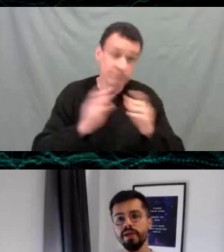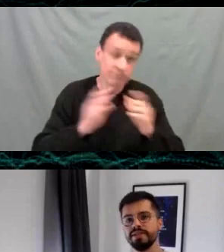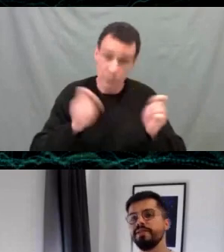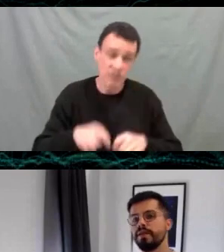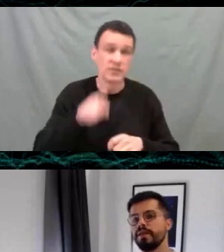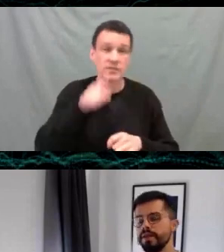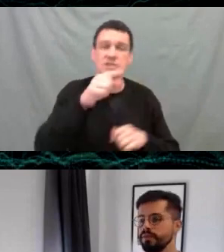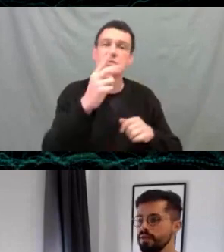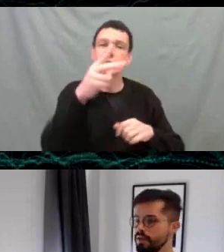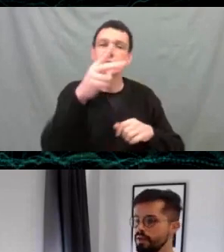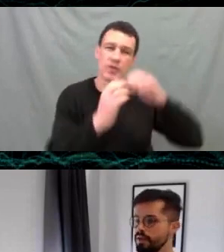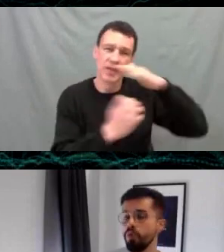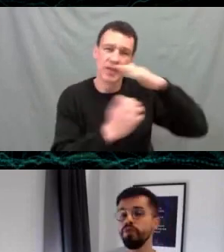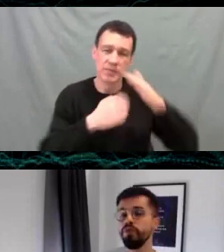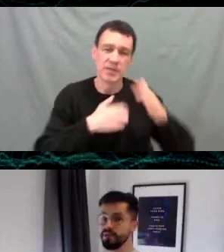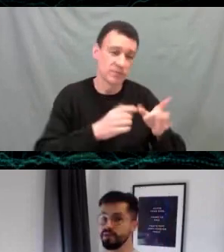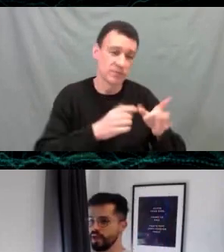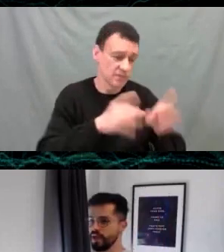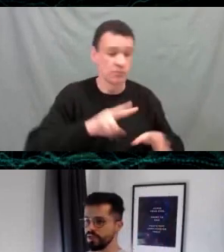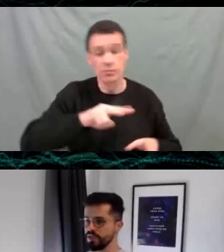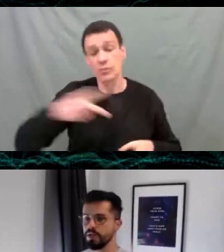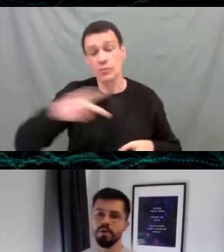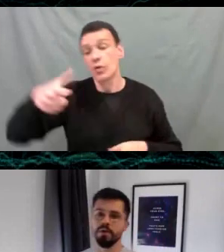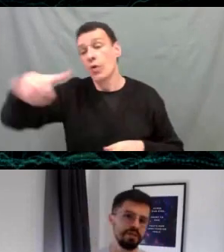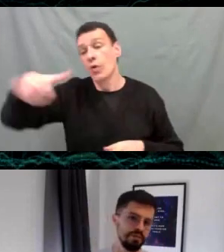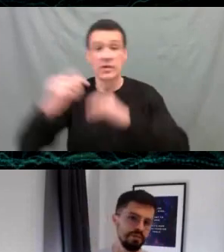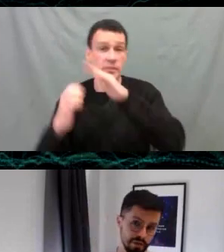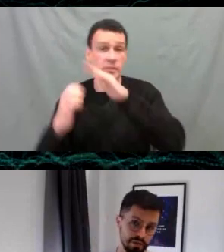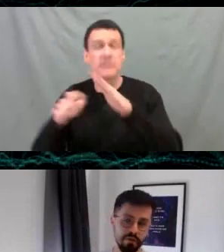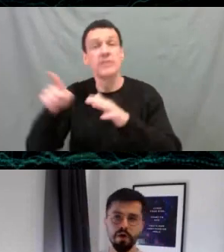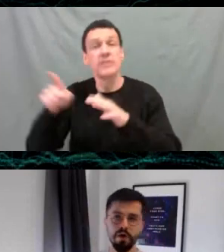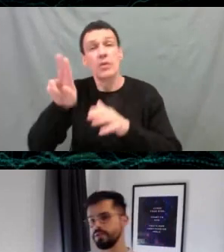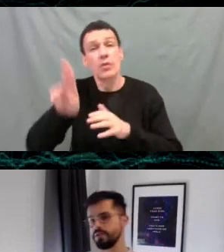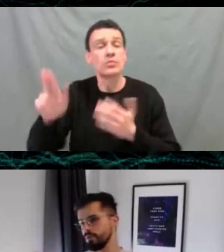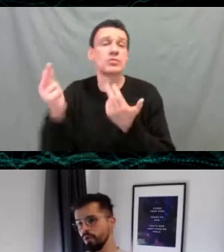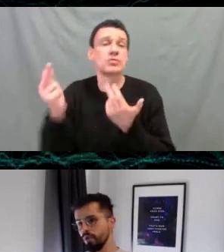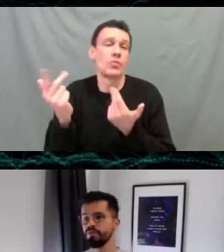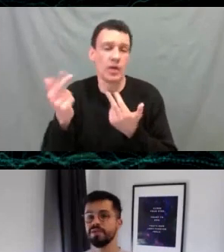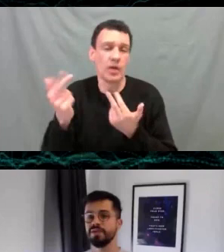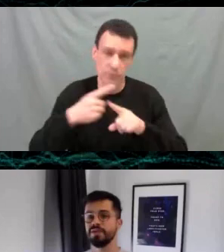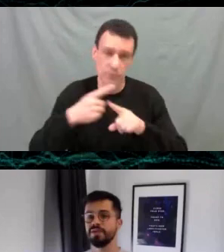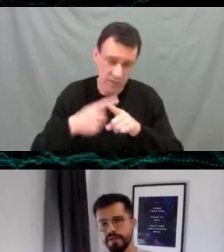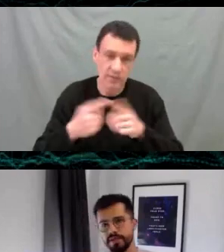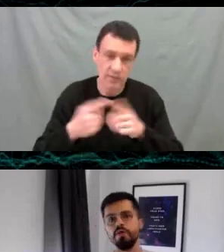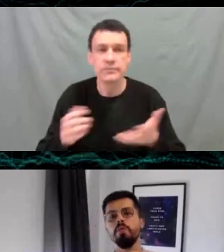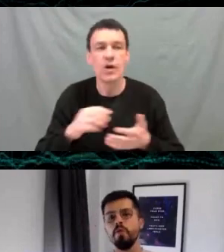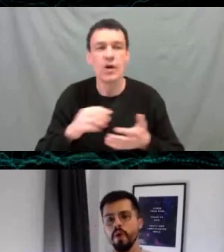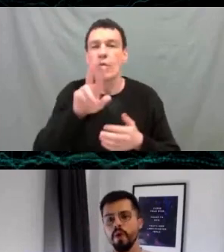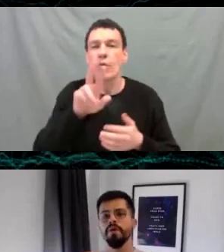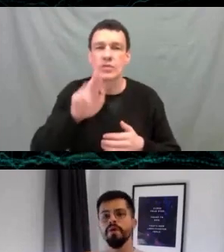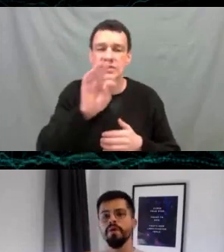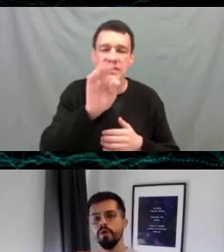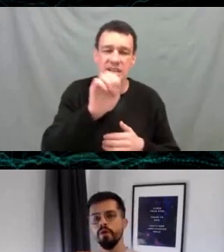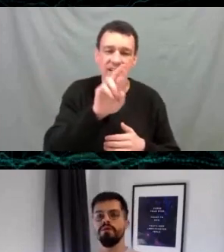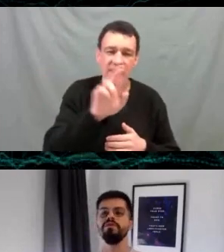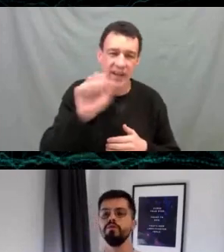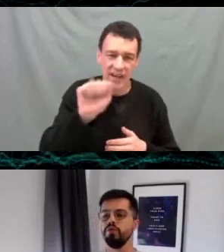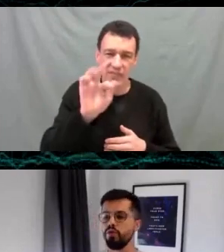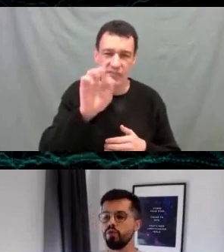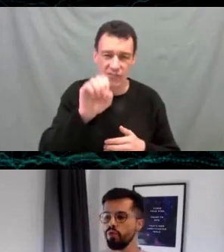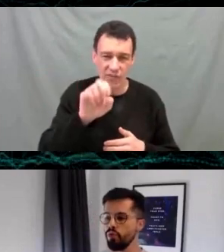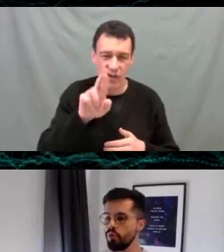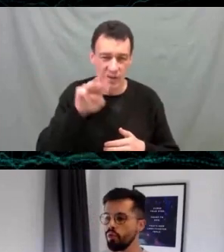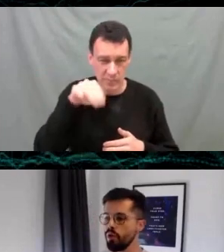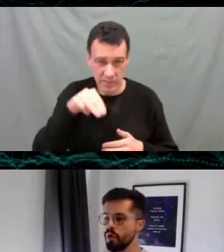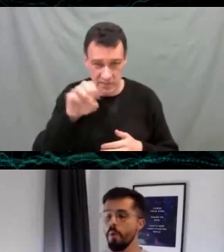o mesmo conhecimento poder já sair trabalhando né ou tem mais facilidade Nisso porque se você manter a forma estou usando Por mim você já conhece como é pelo